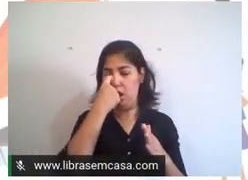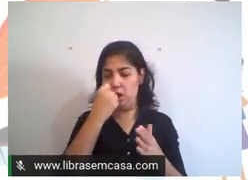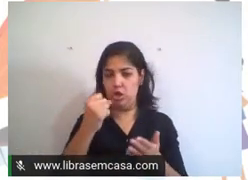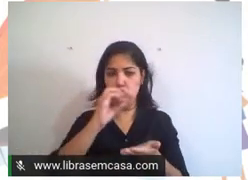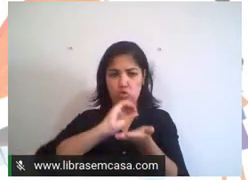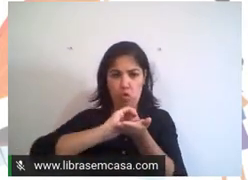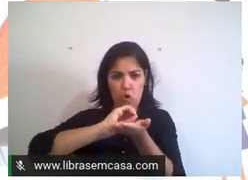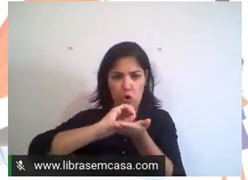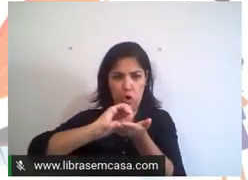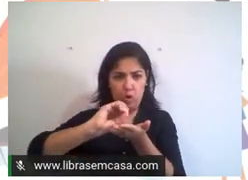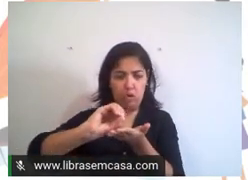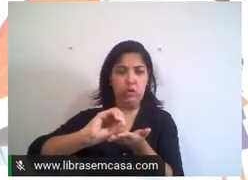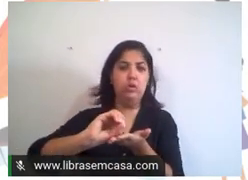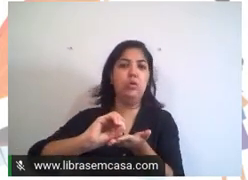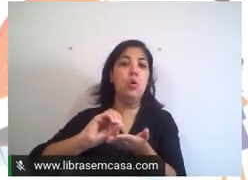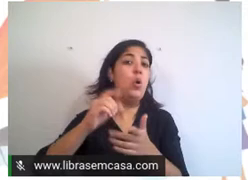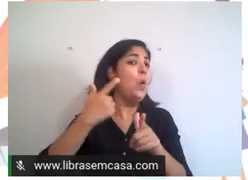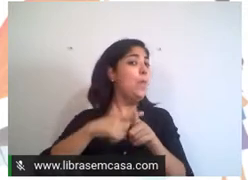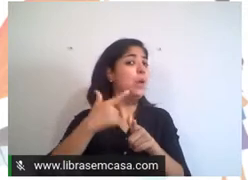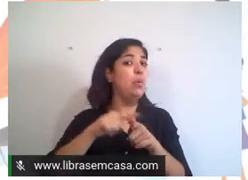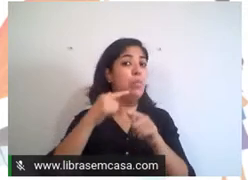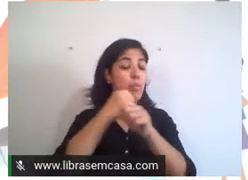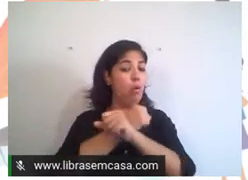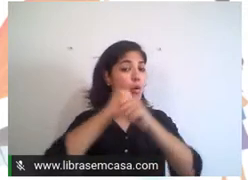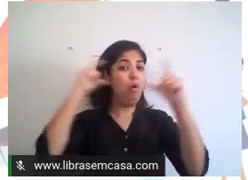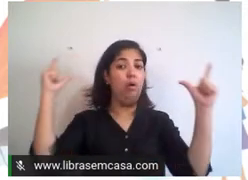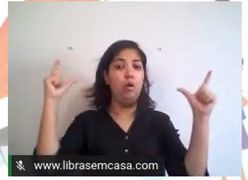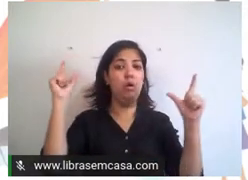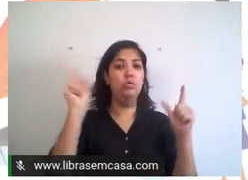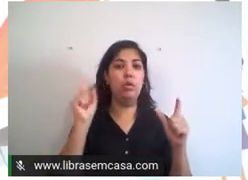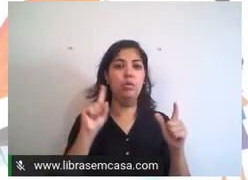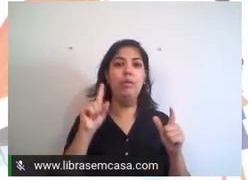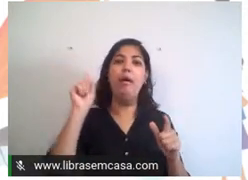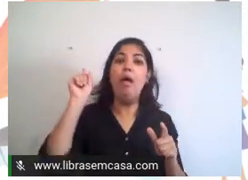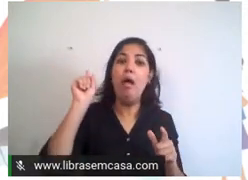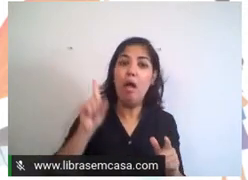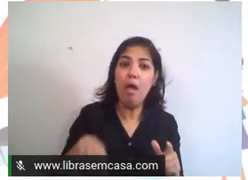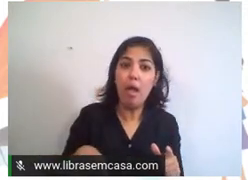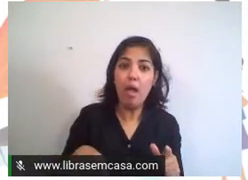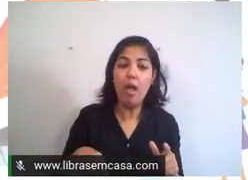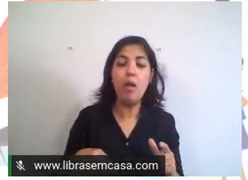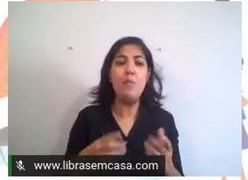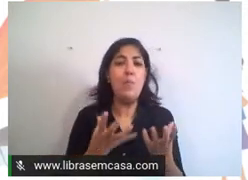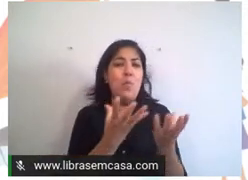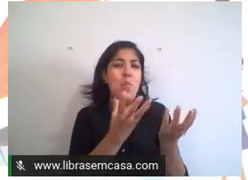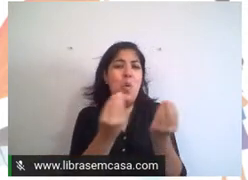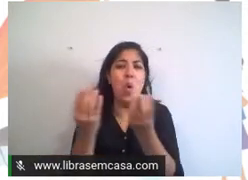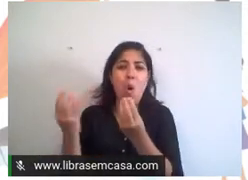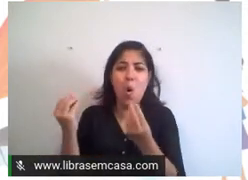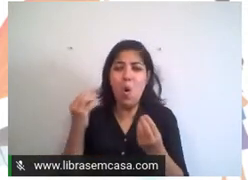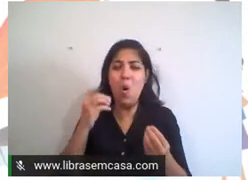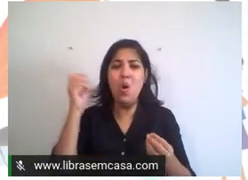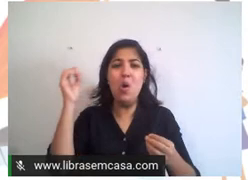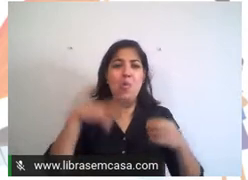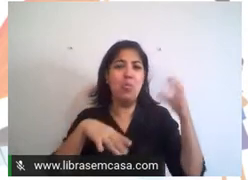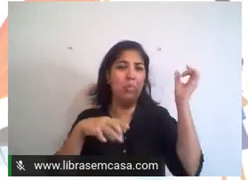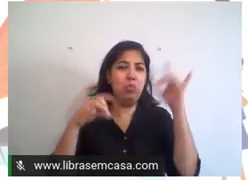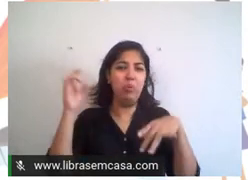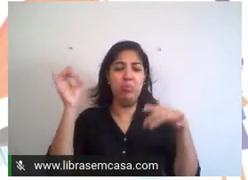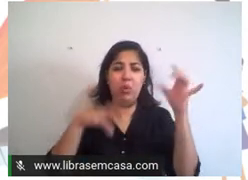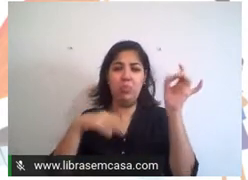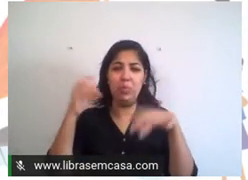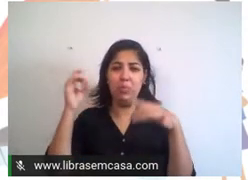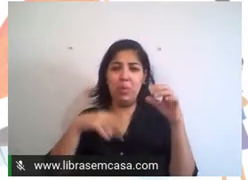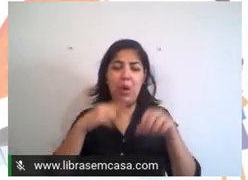grande problema não é esse, o grande problema é o gigantesco volume de embalagens plásticas e metálicas que a gente